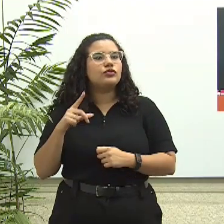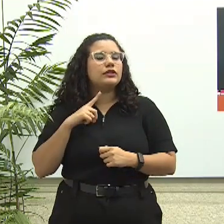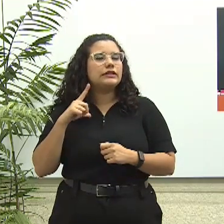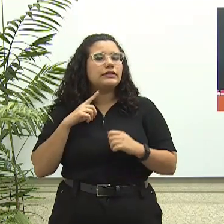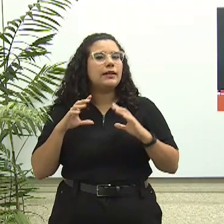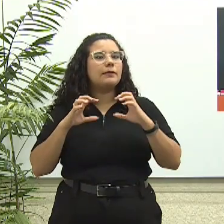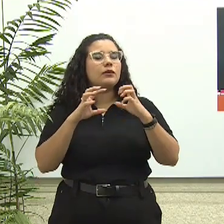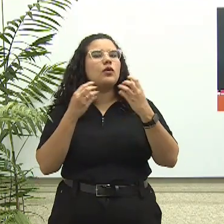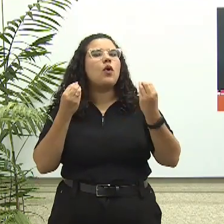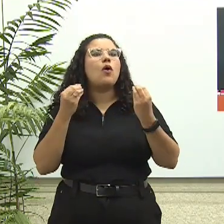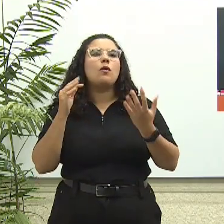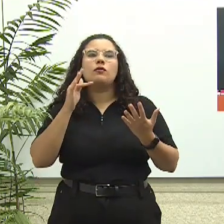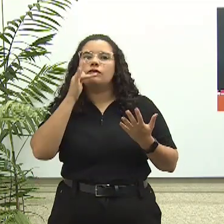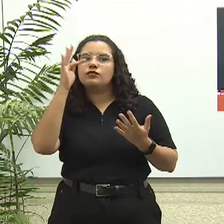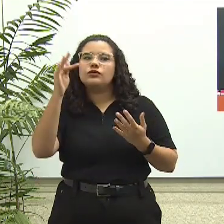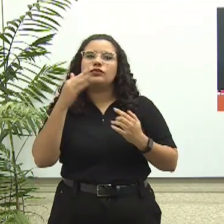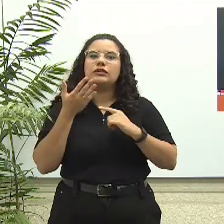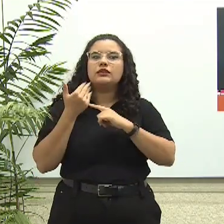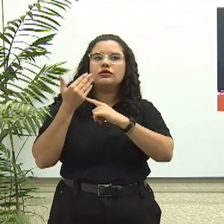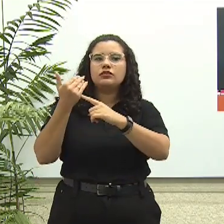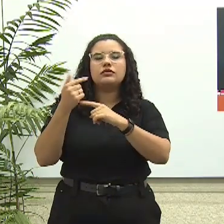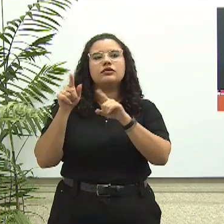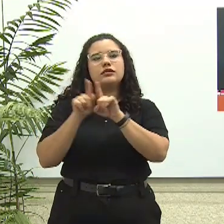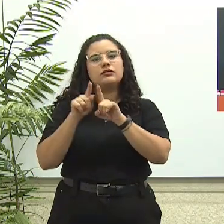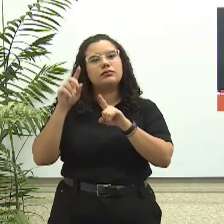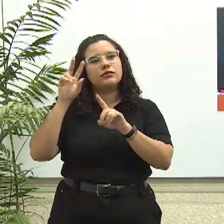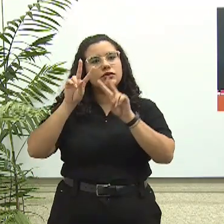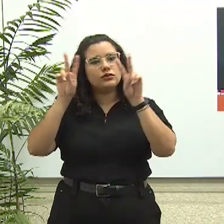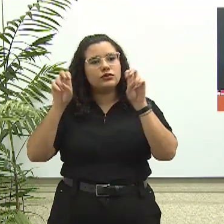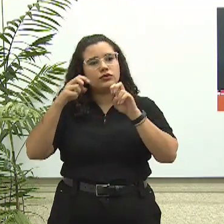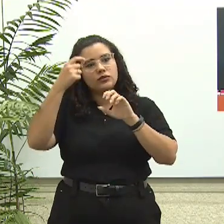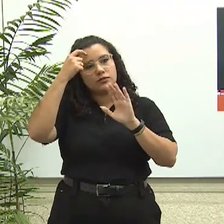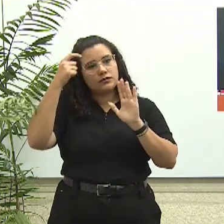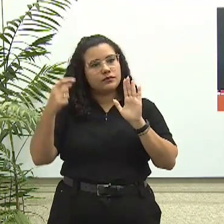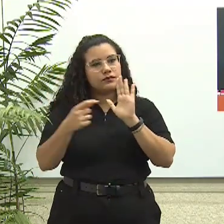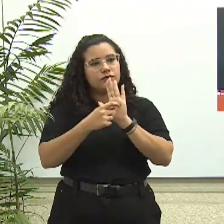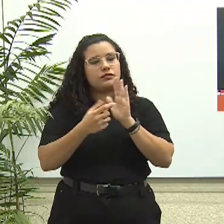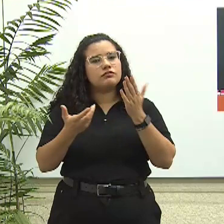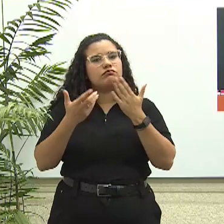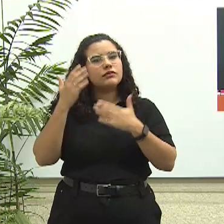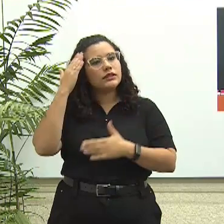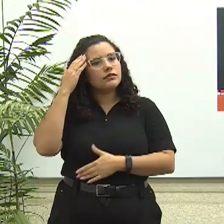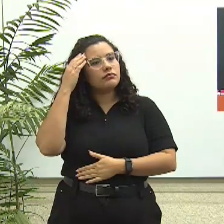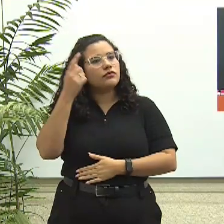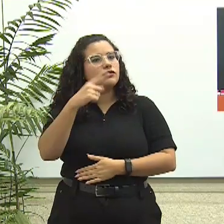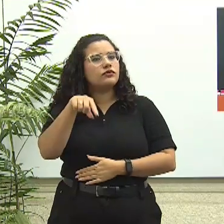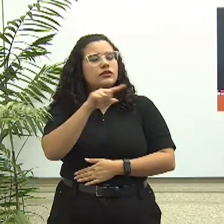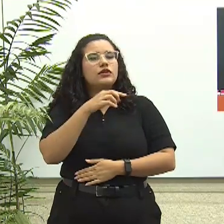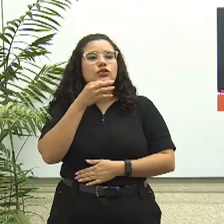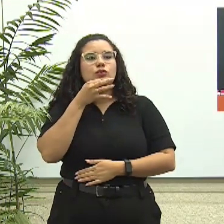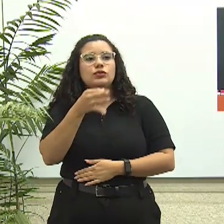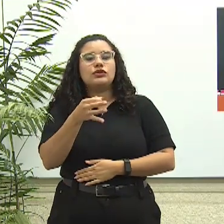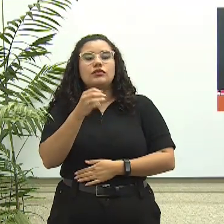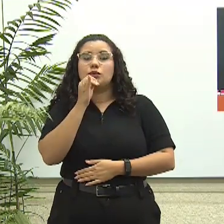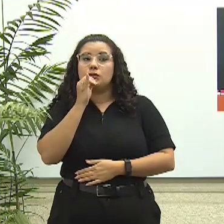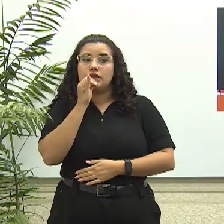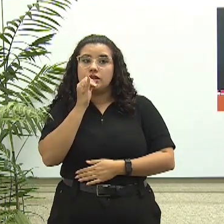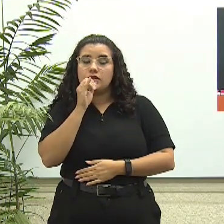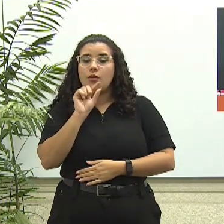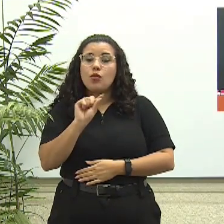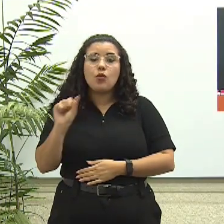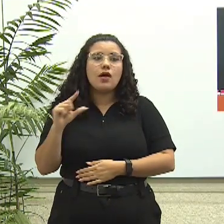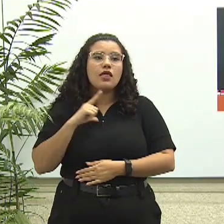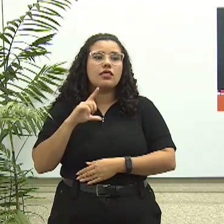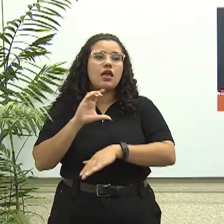com esse futuro de bigtech e inteligência artificial eu quero saber a opinião de vocês sobre por exemplo quais cursos que